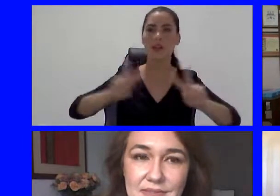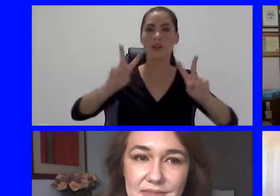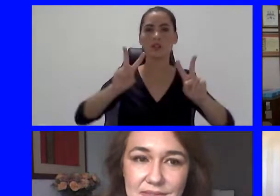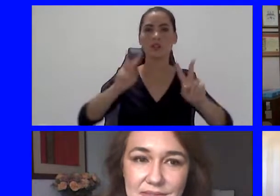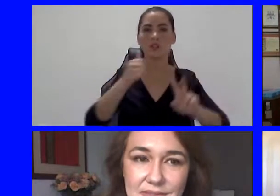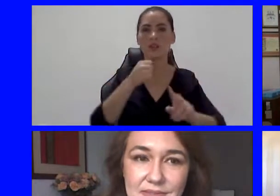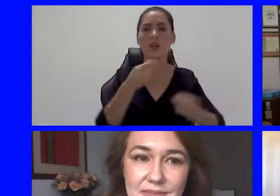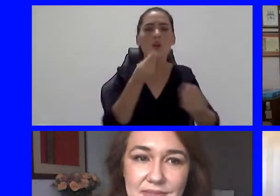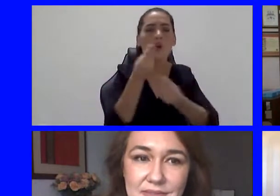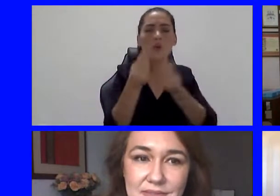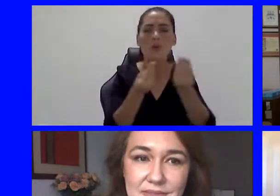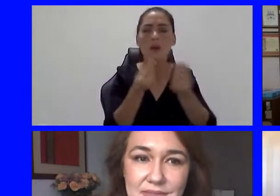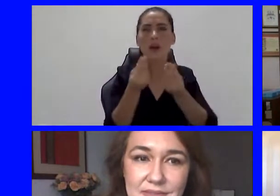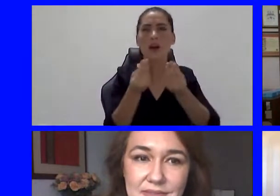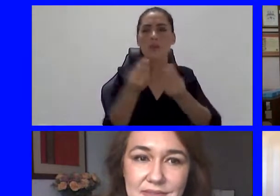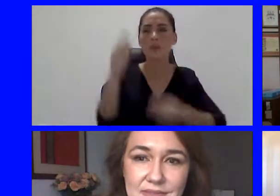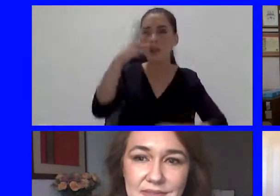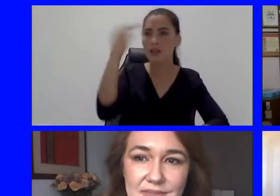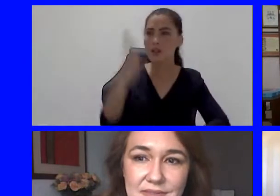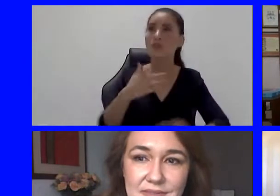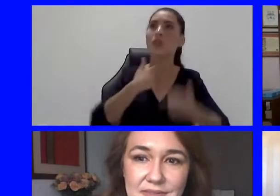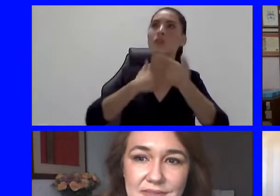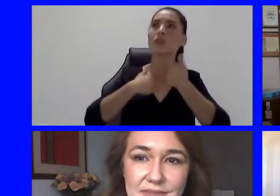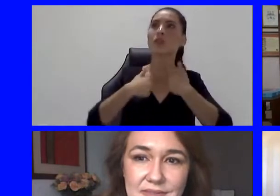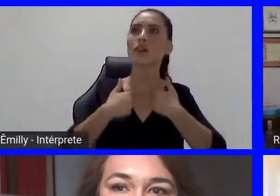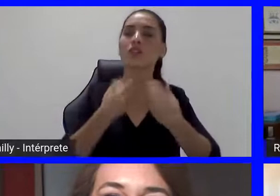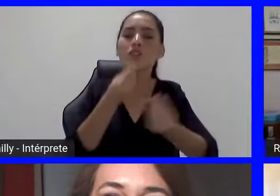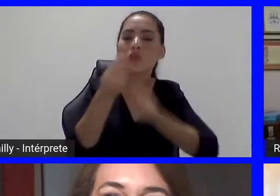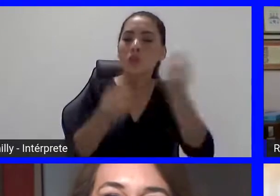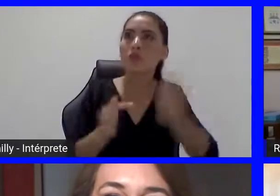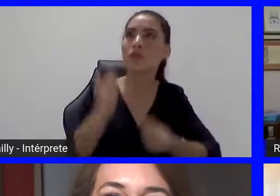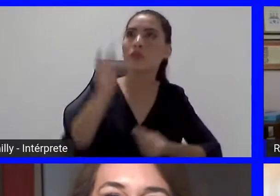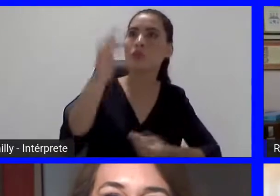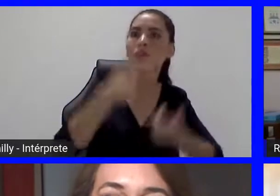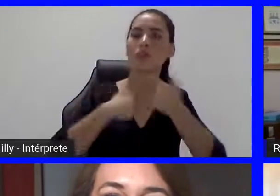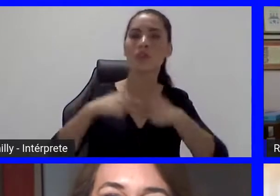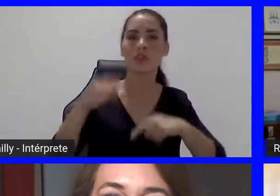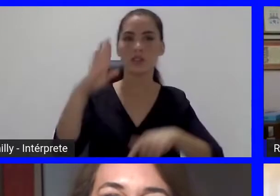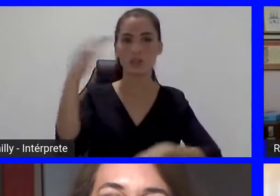Brasil. Então, diante desse cenário, do cenário de eu ter sido,